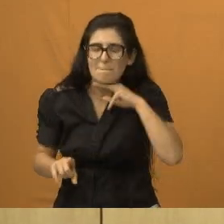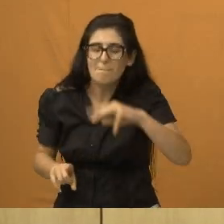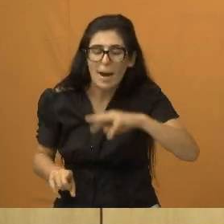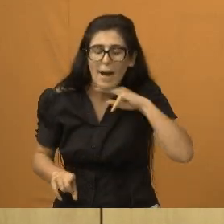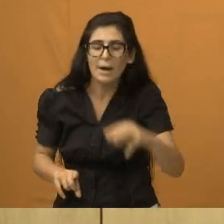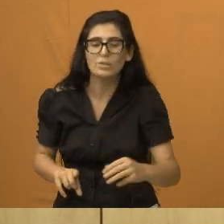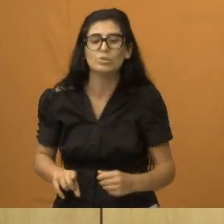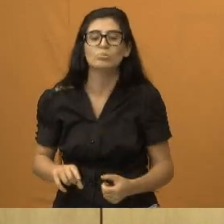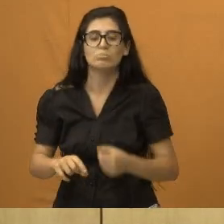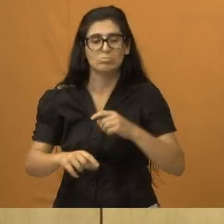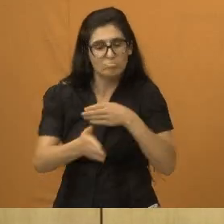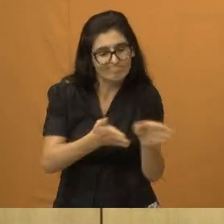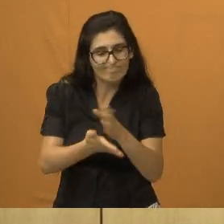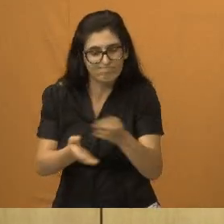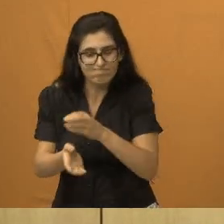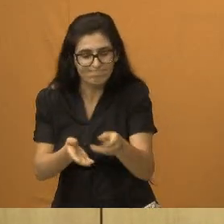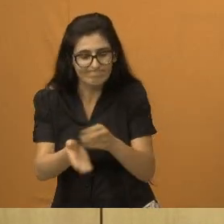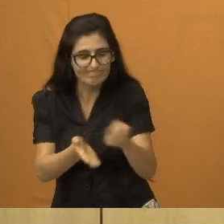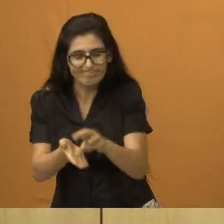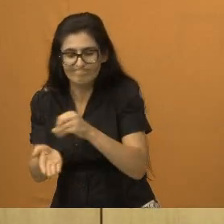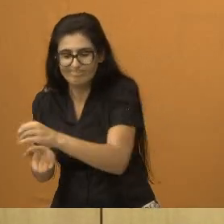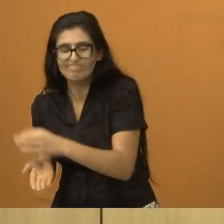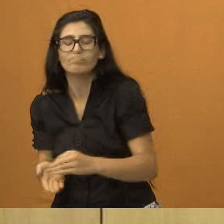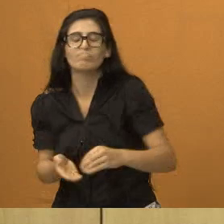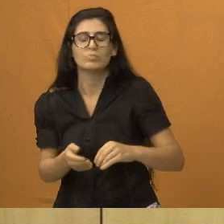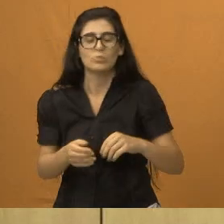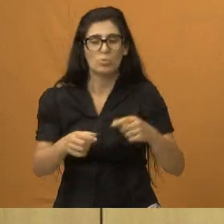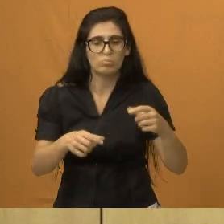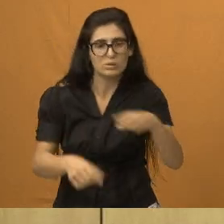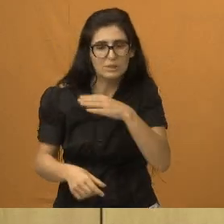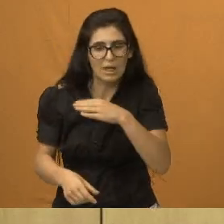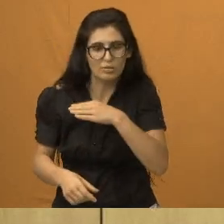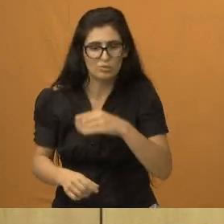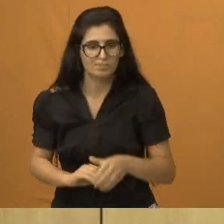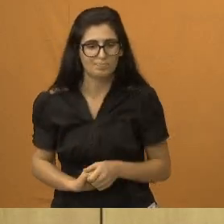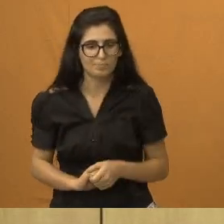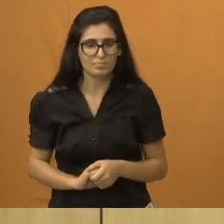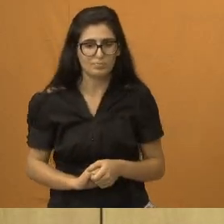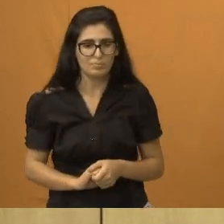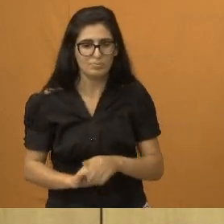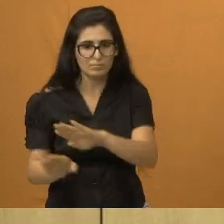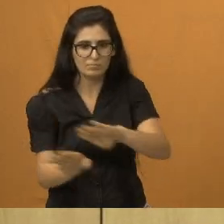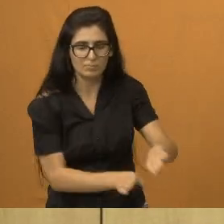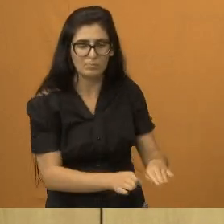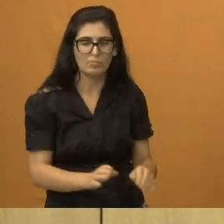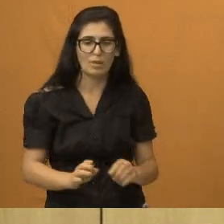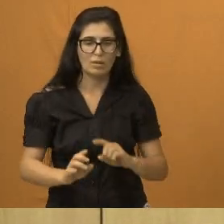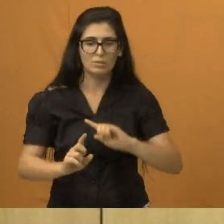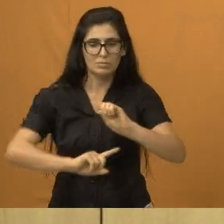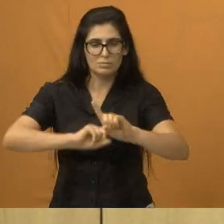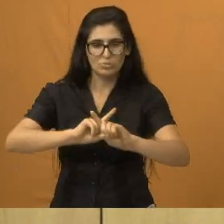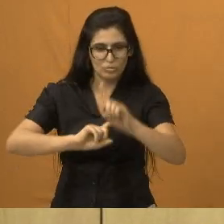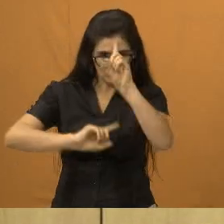Ok. Bom, voltando aqui ao orçamento, e também eu já vou encerrando, tirando todas as minhas